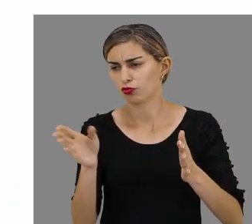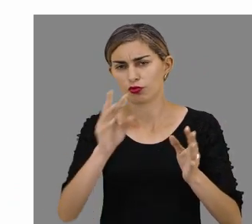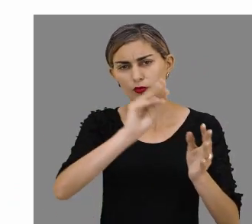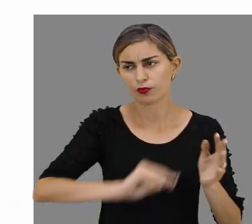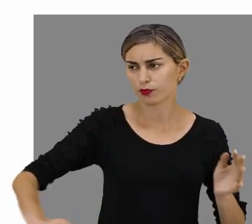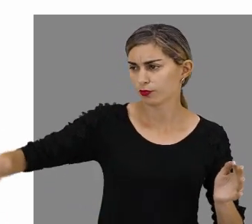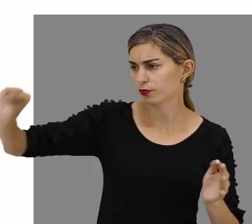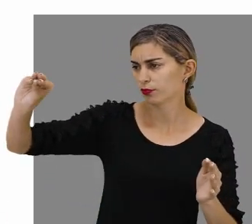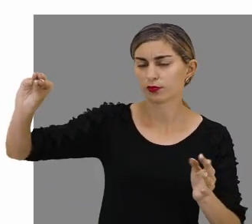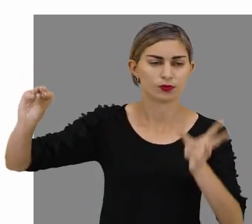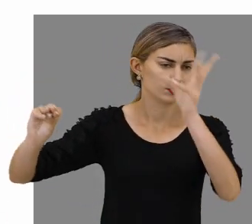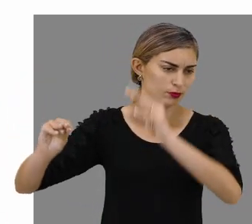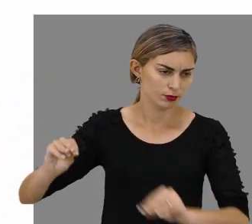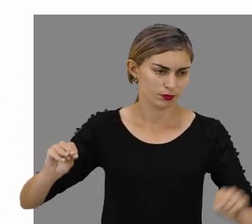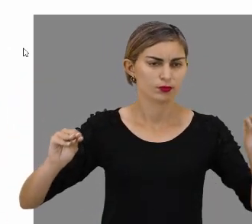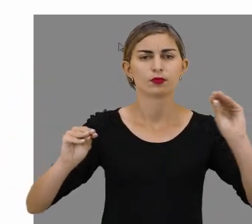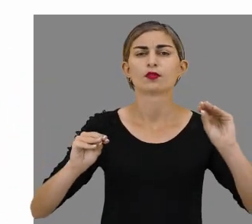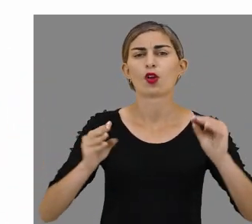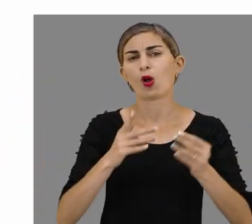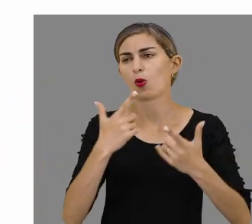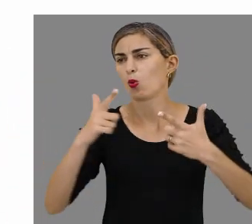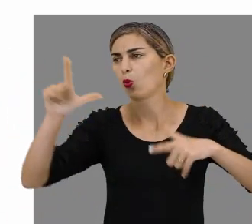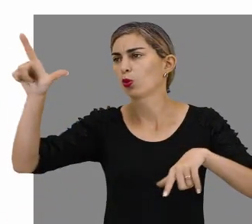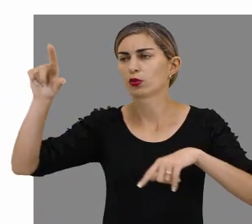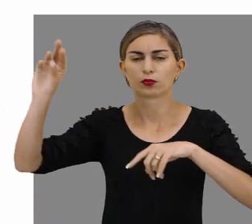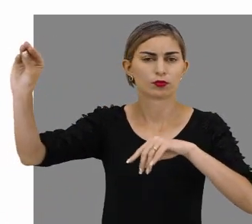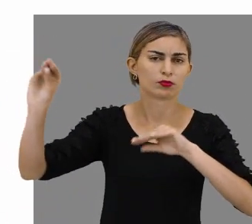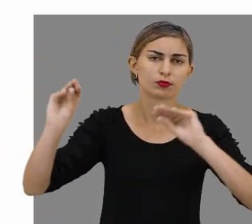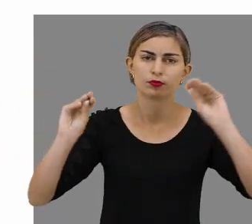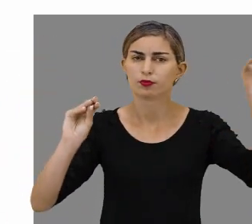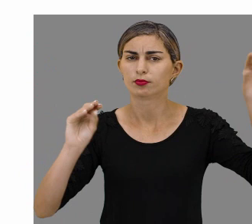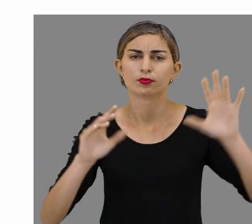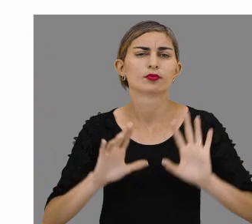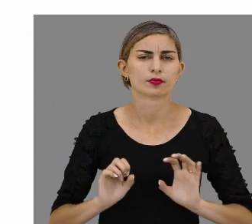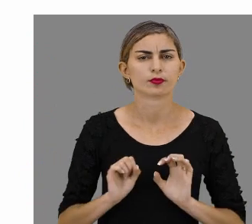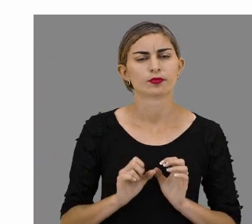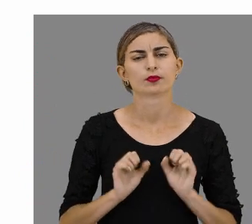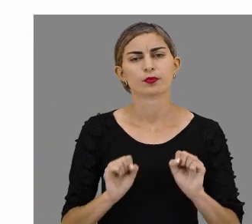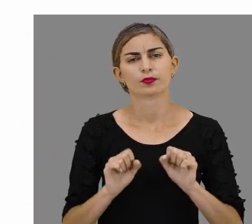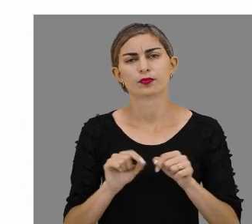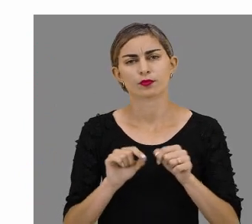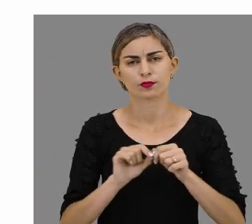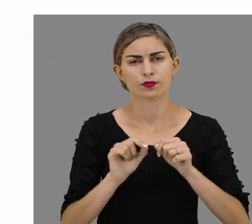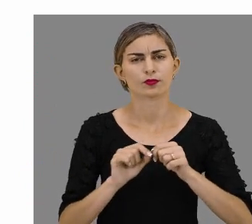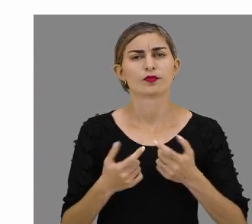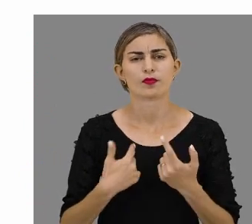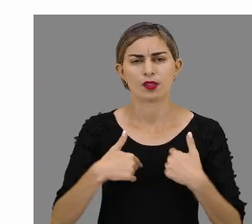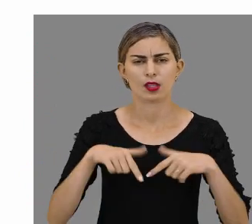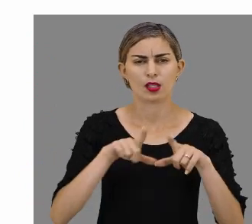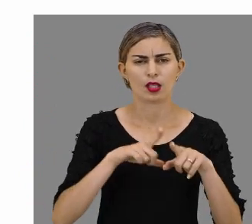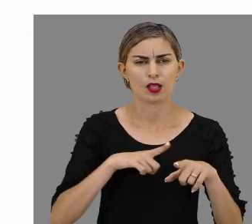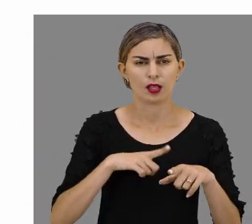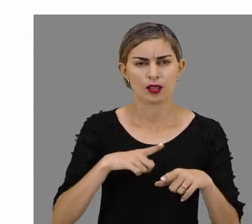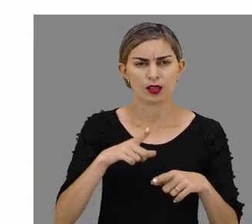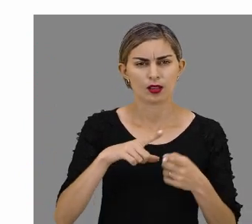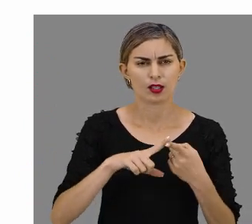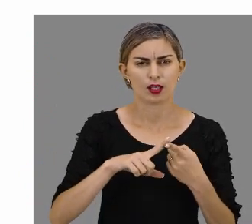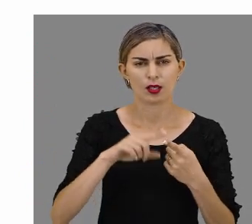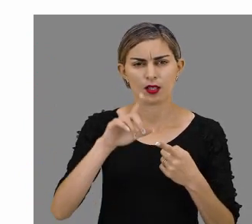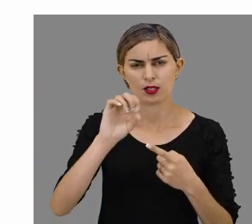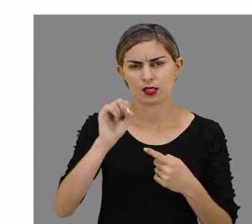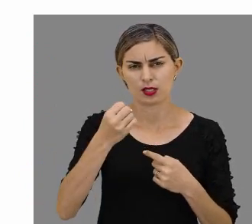forma condicional, direcionando o algoritmo para algum outro fluxo. Aqui nós temos o nosso desvio